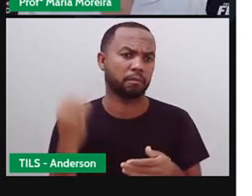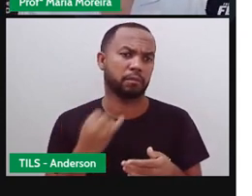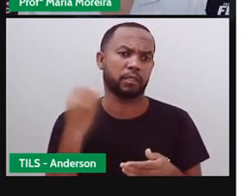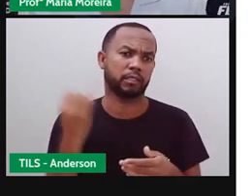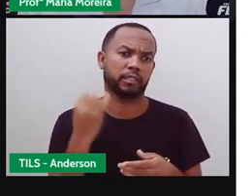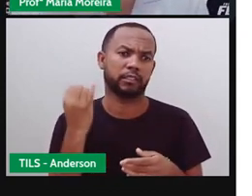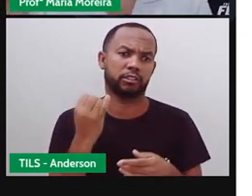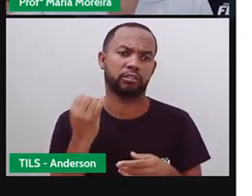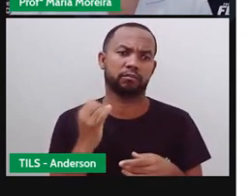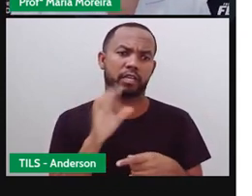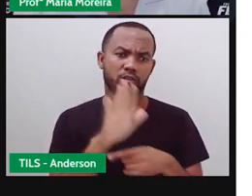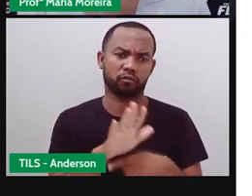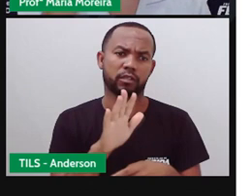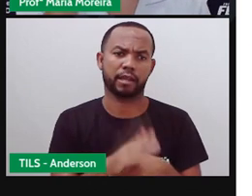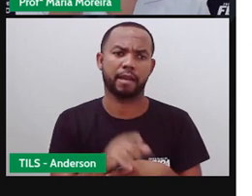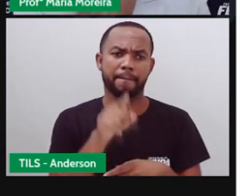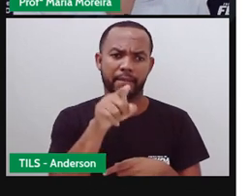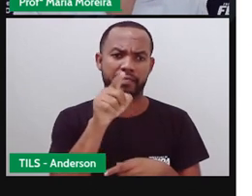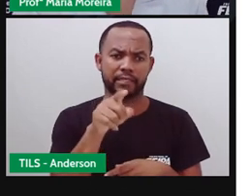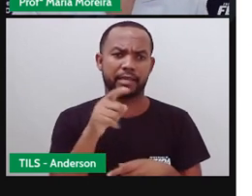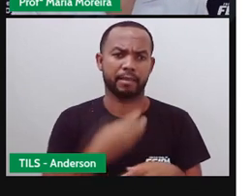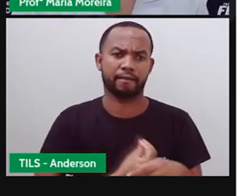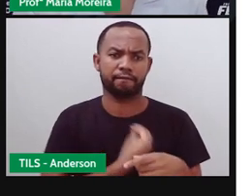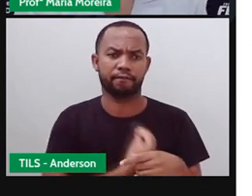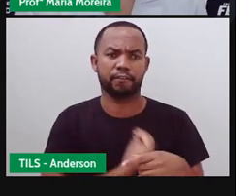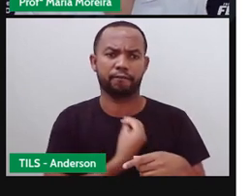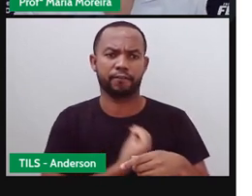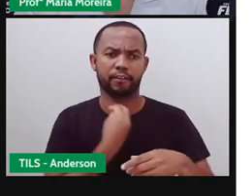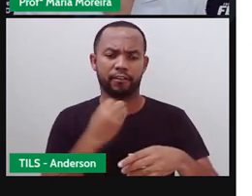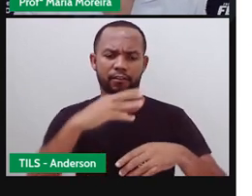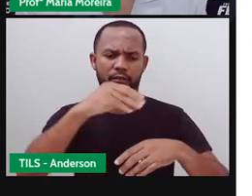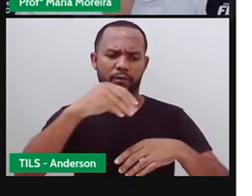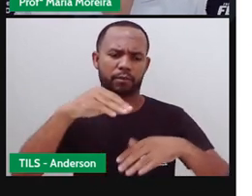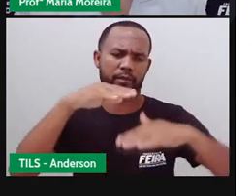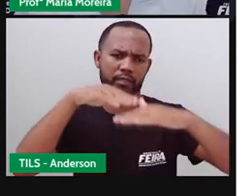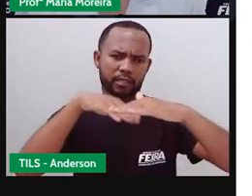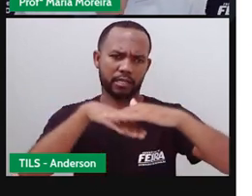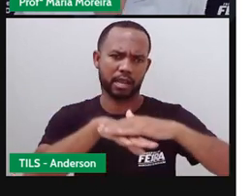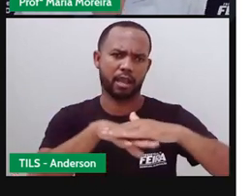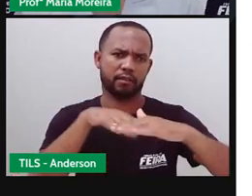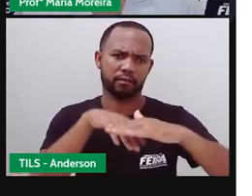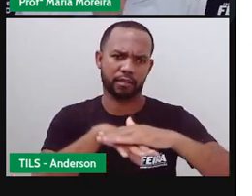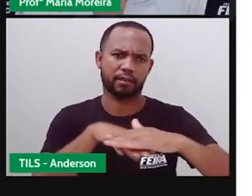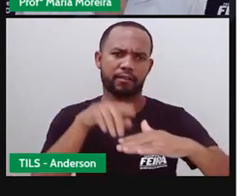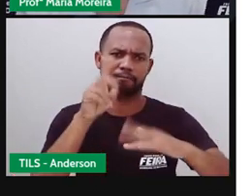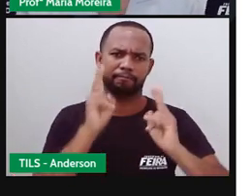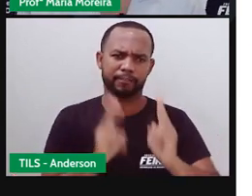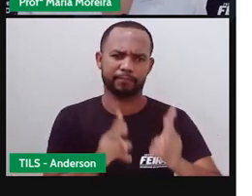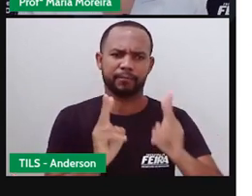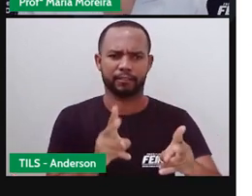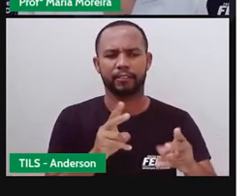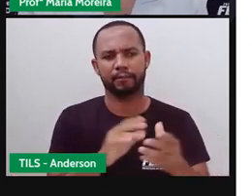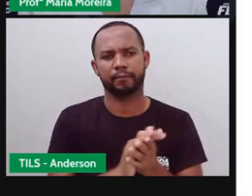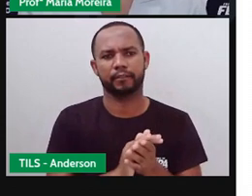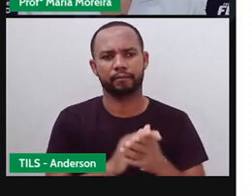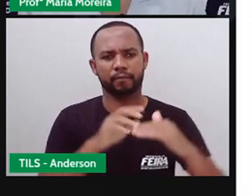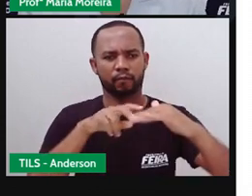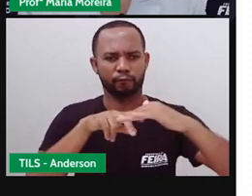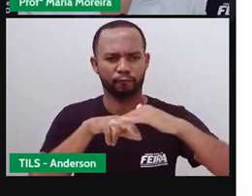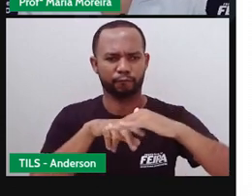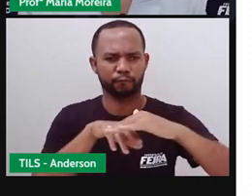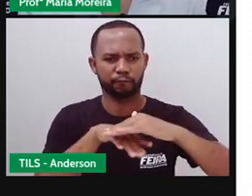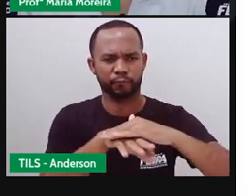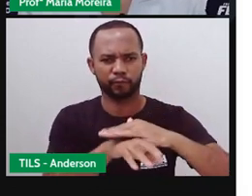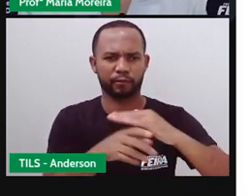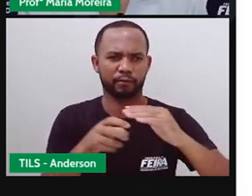animais subterrâneos Ou seja que ficam que debaixo da terra e elas vivem enterradas né escavam